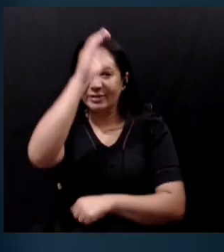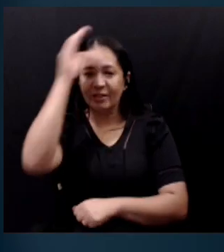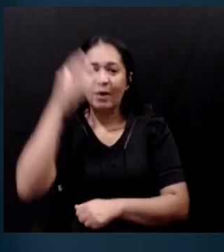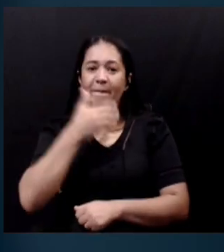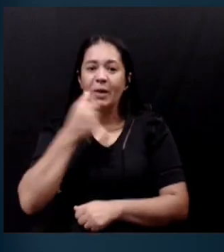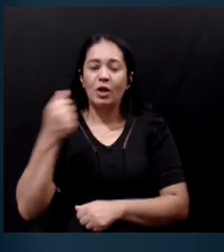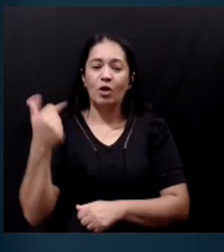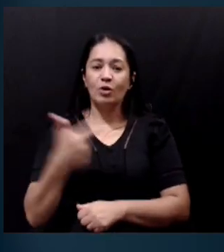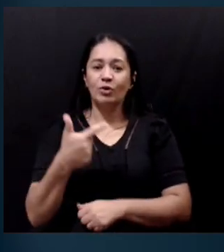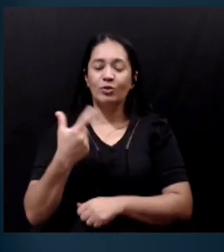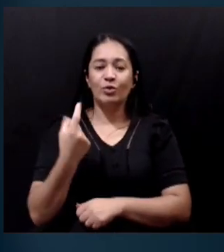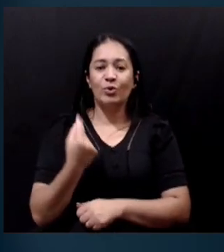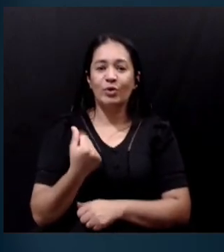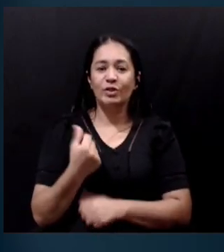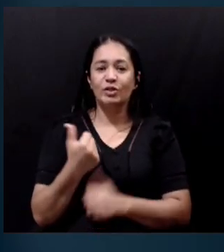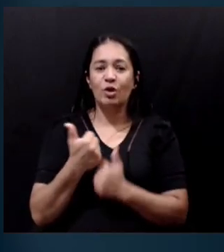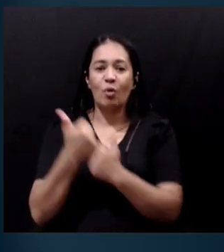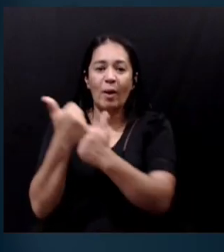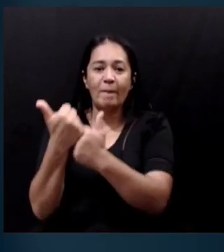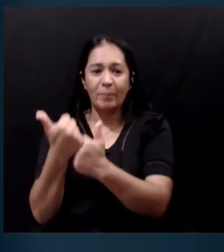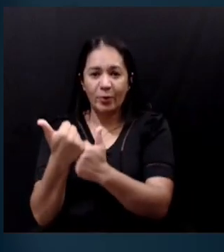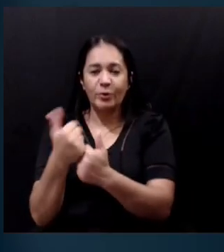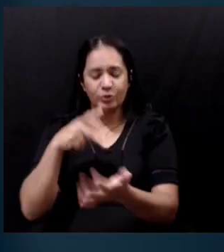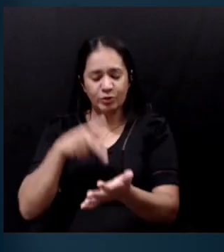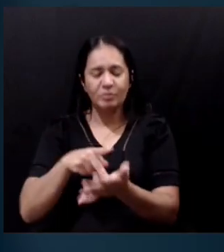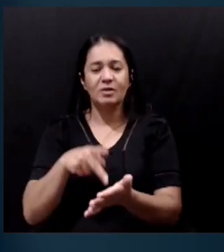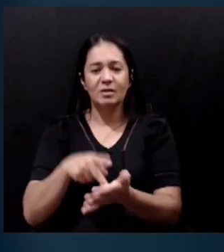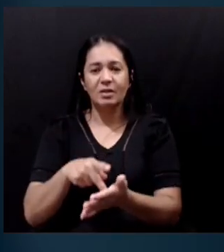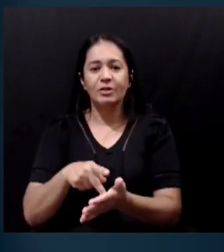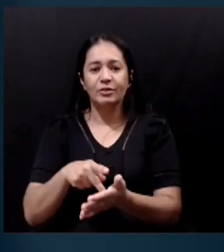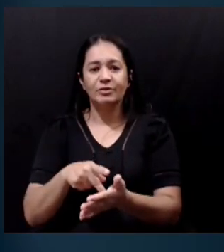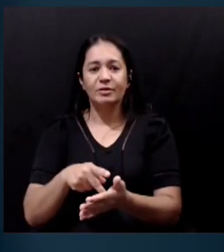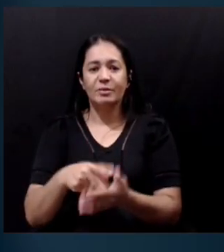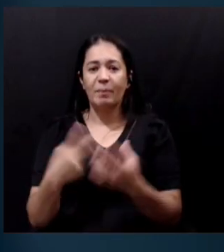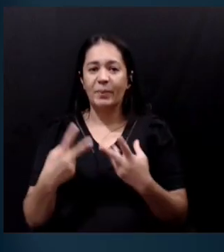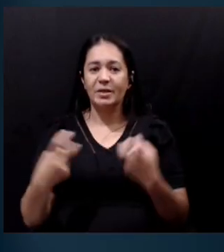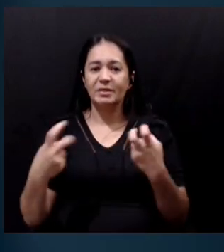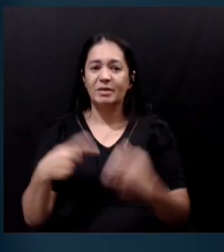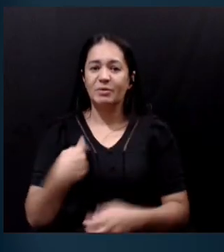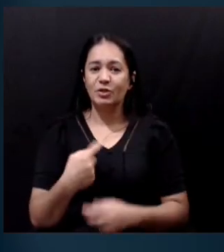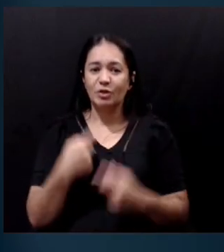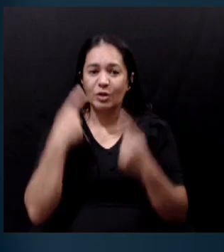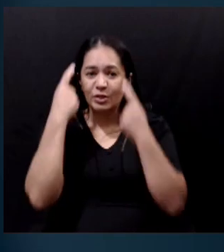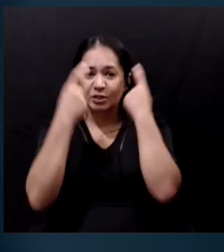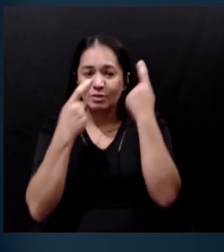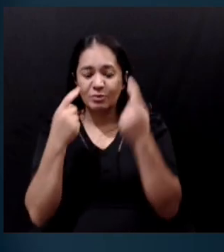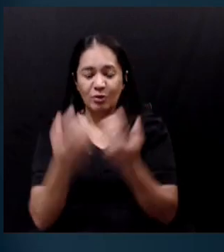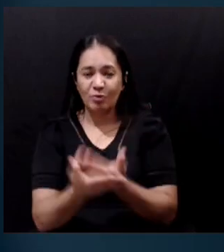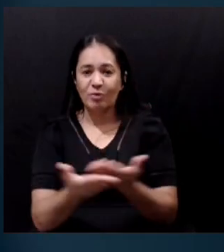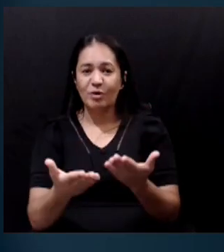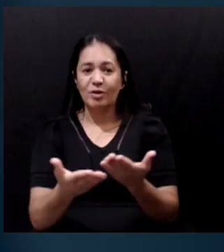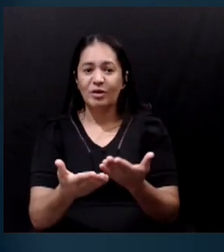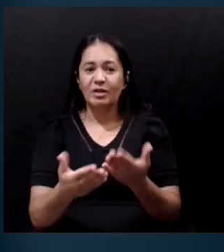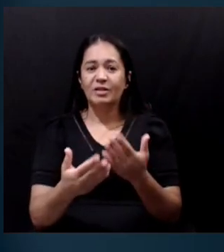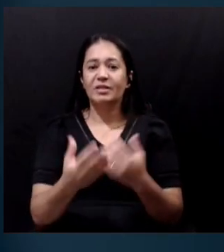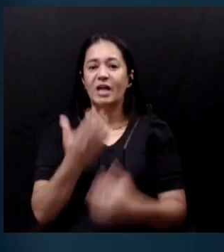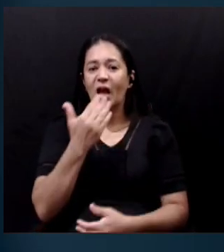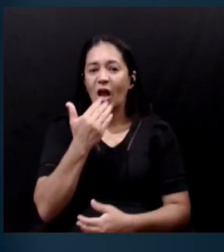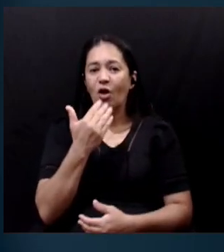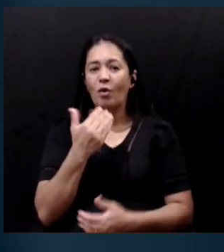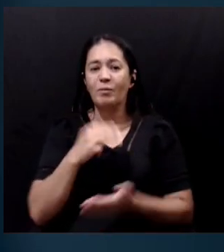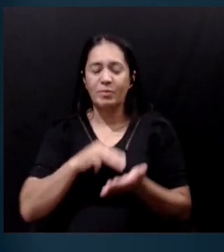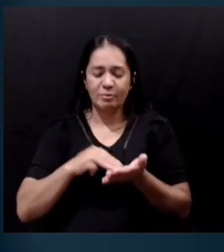O apoio do cliente de verdade, que vê que a gente se preocupa com ele em trazer a comida boa, o pastel bem, o pastel